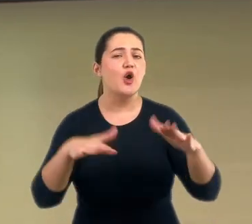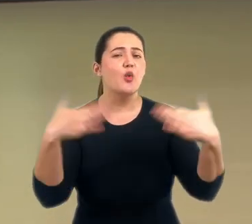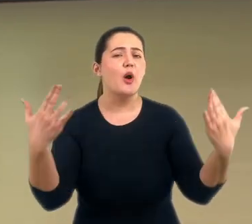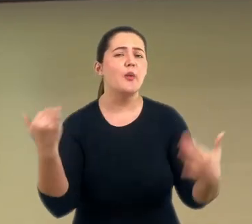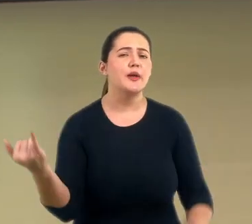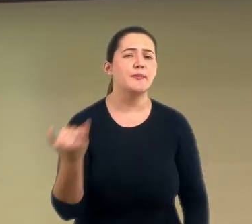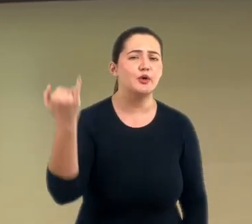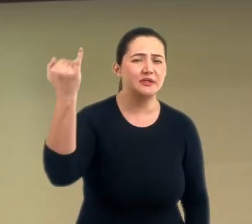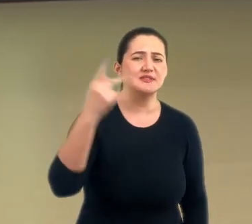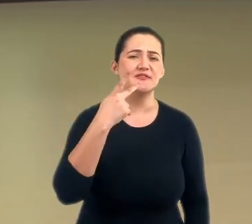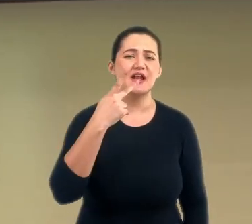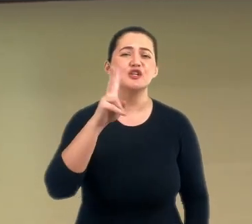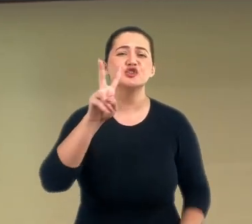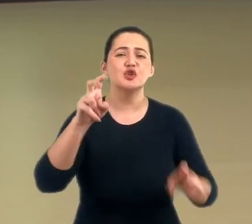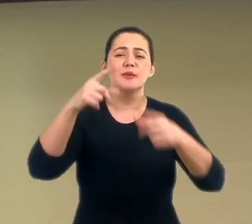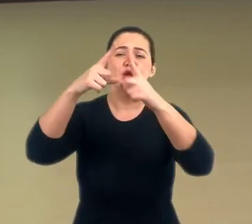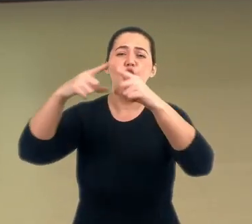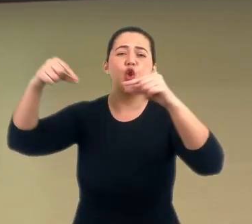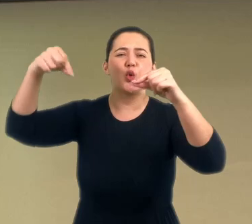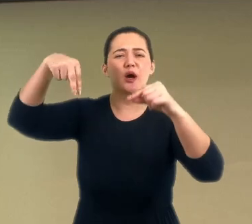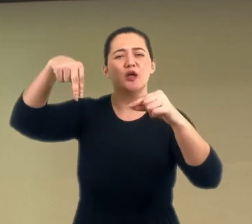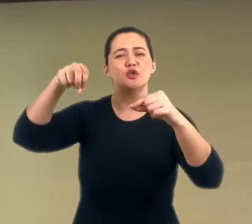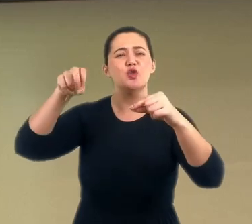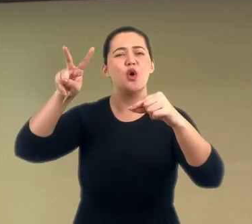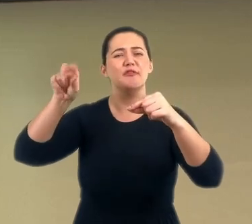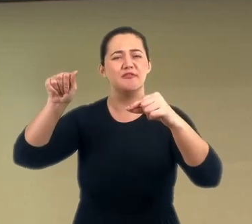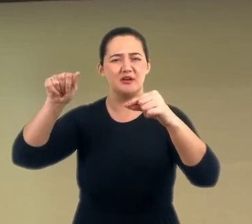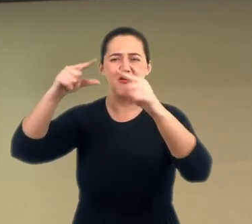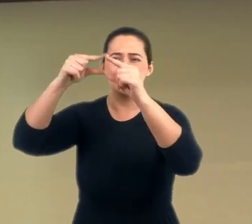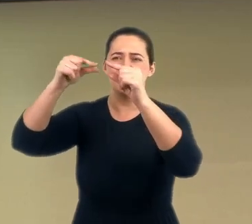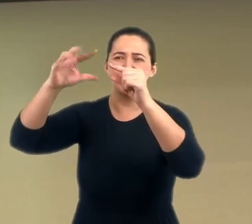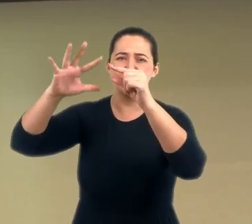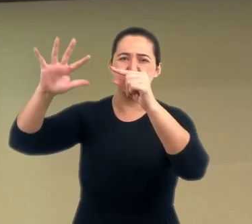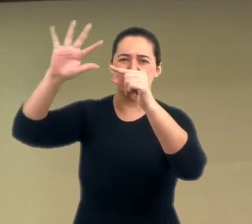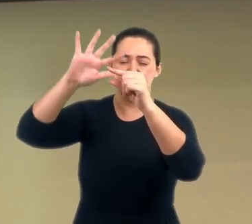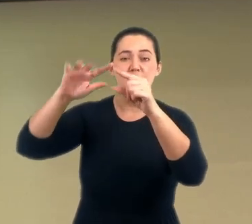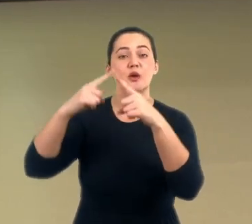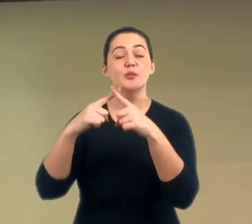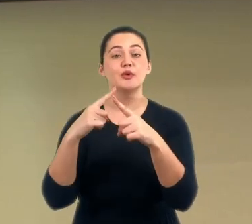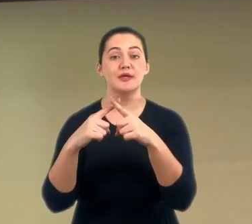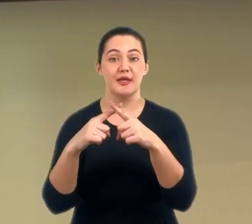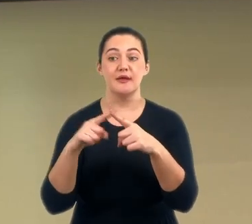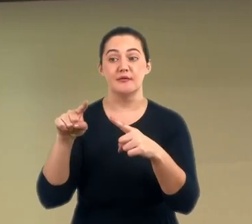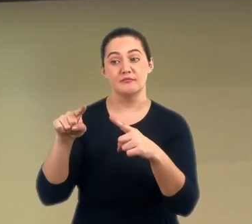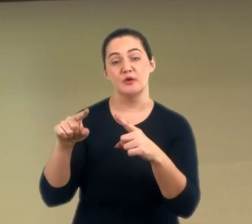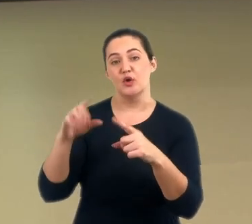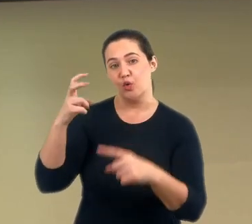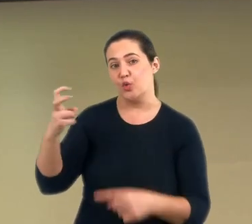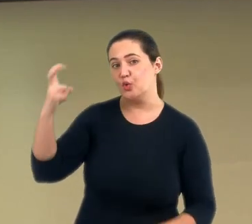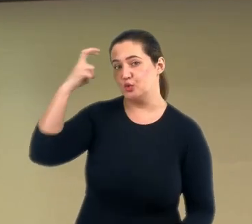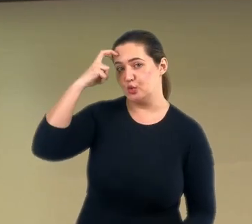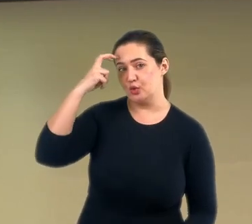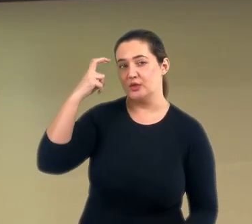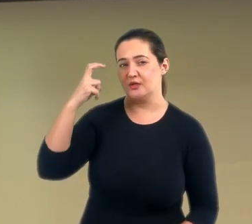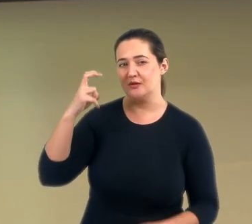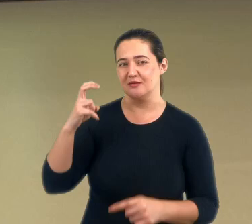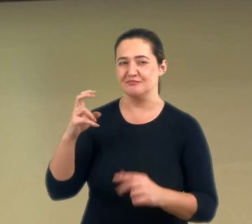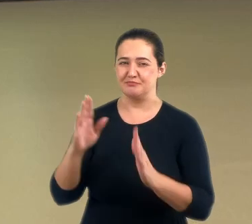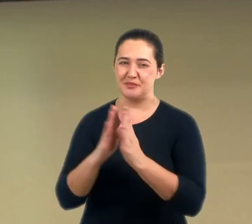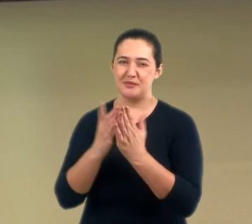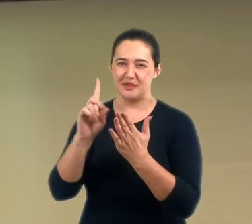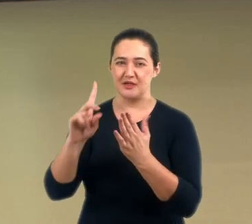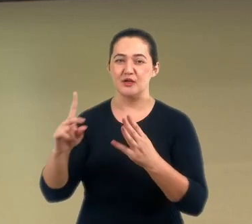de falar de lua nova. Porque, de acordo com a cultura bíblica dos judeus, o mês